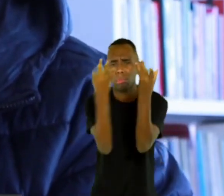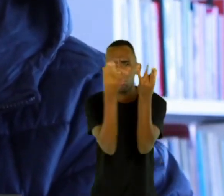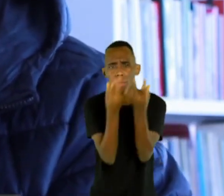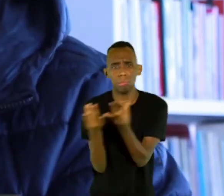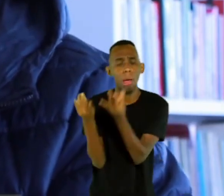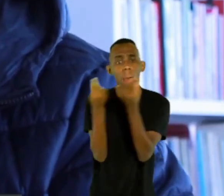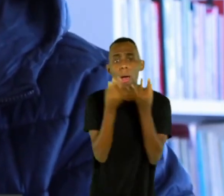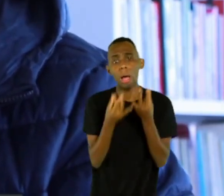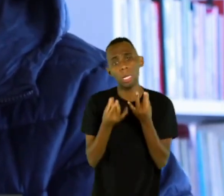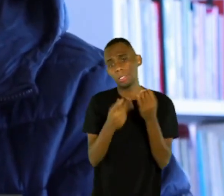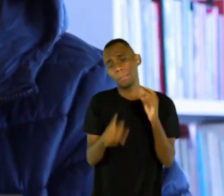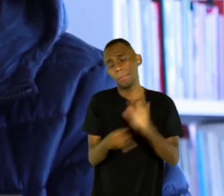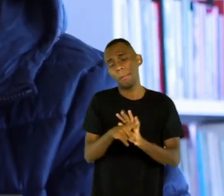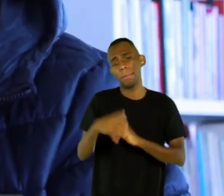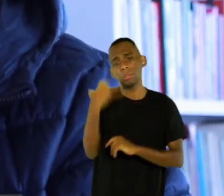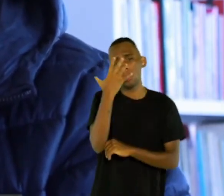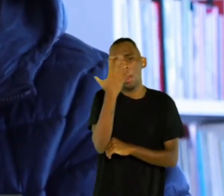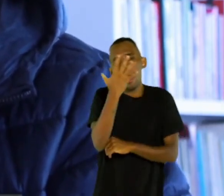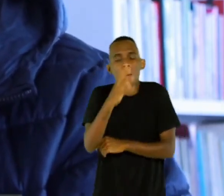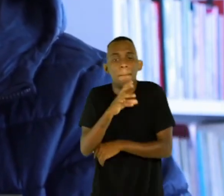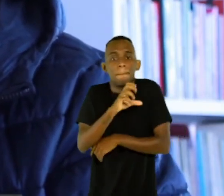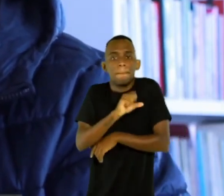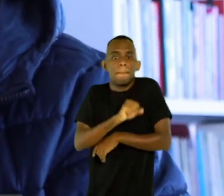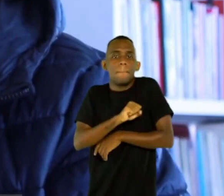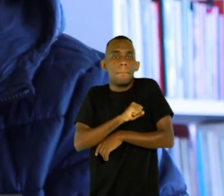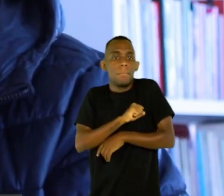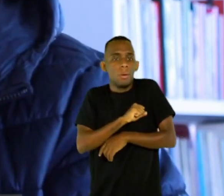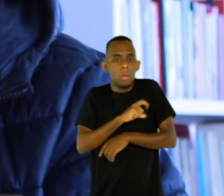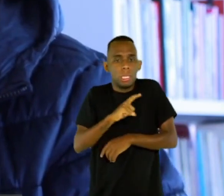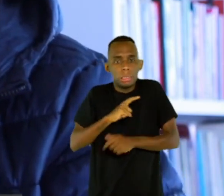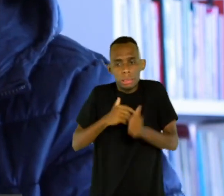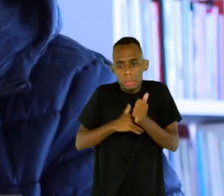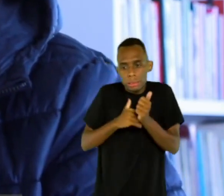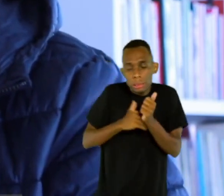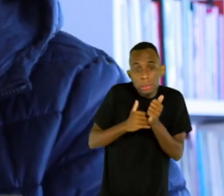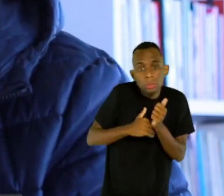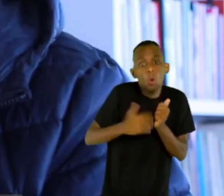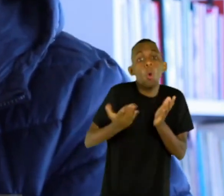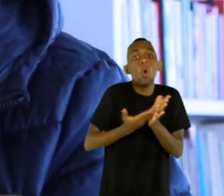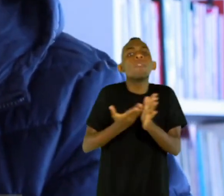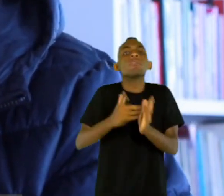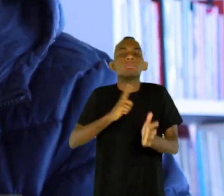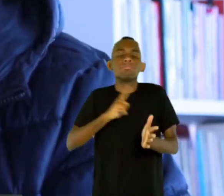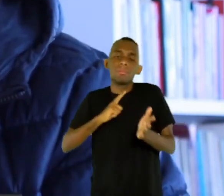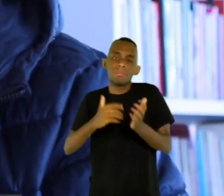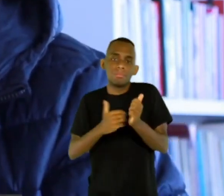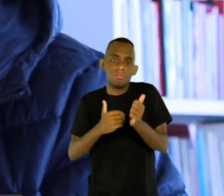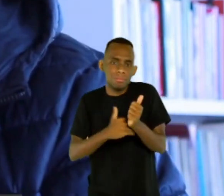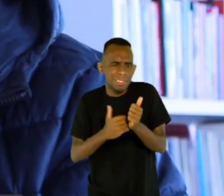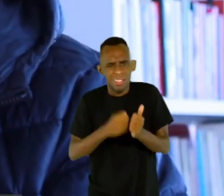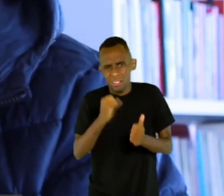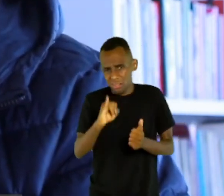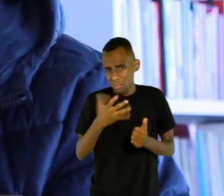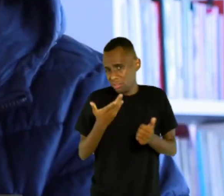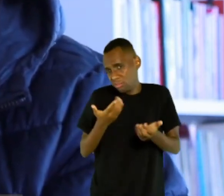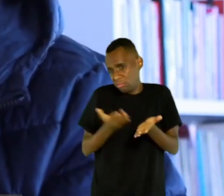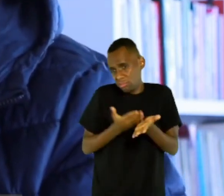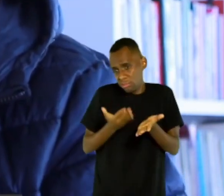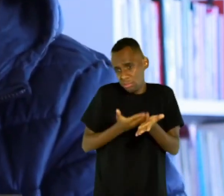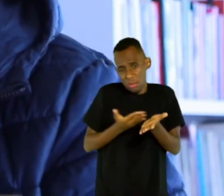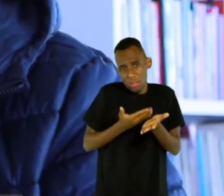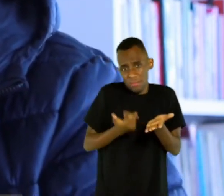do romance, é que tem mistério. O livro tem mistério. Se não tivesse mistério, a gente teria aí 4 ou